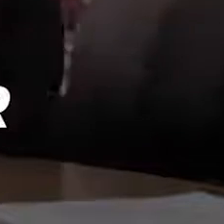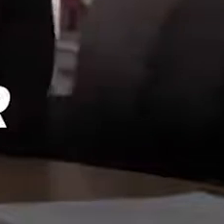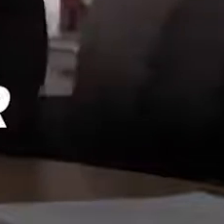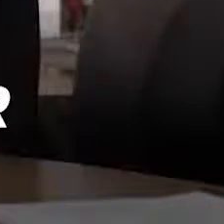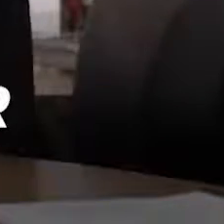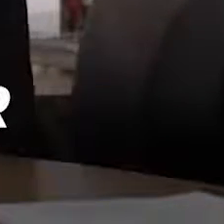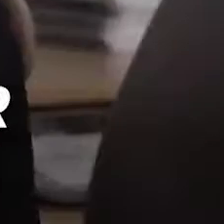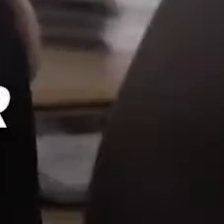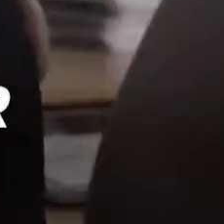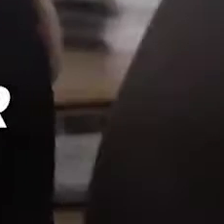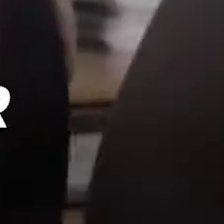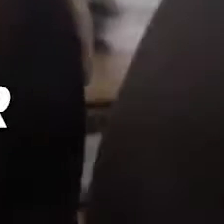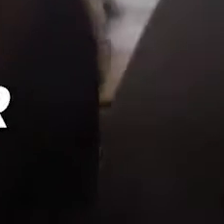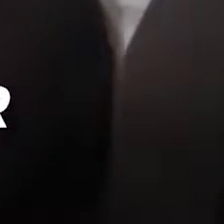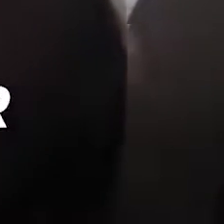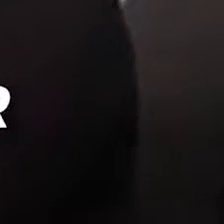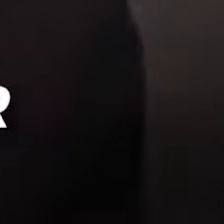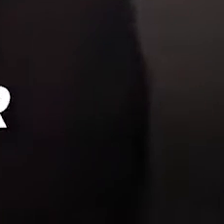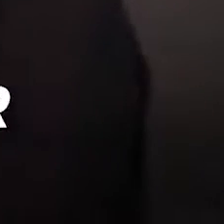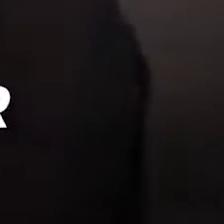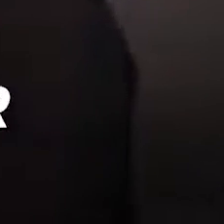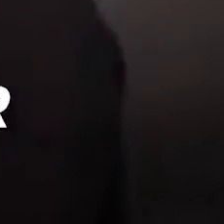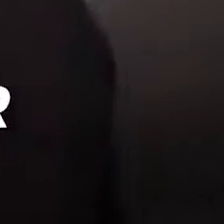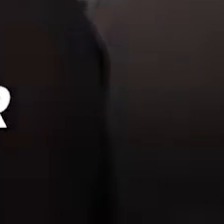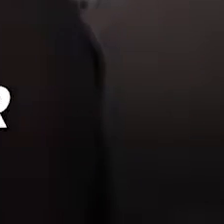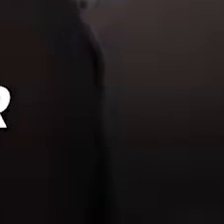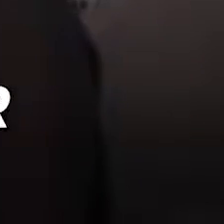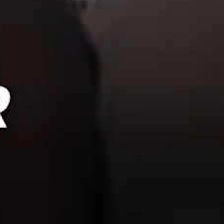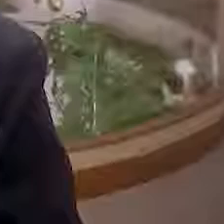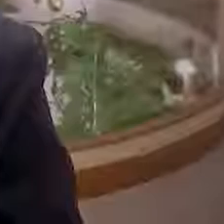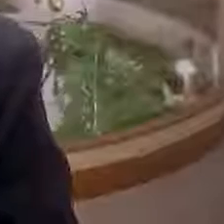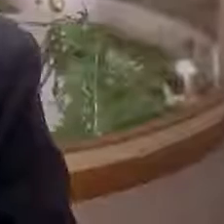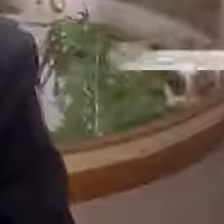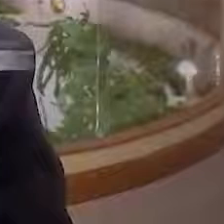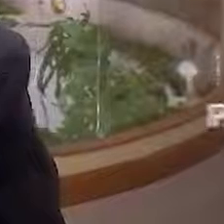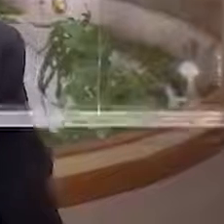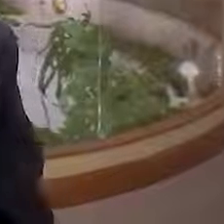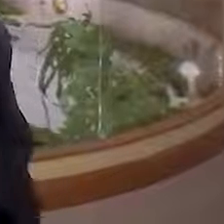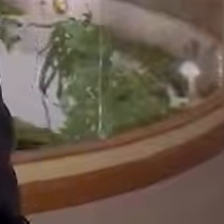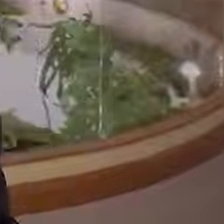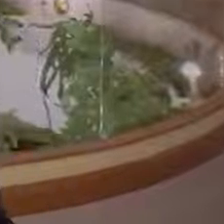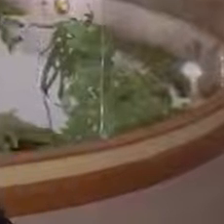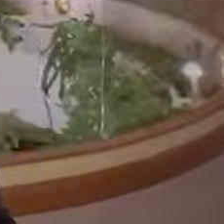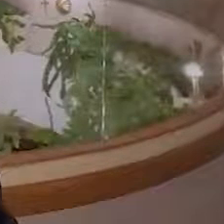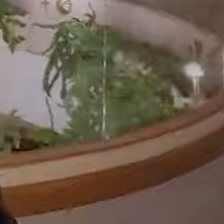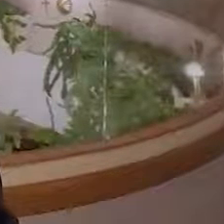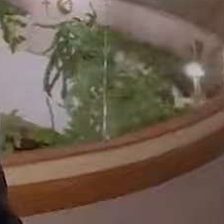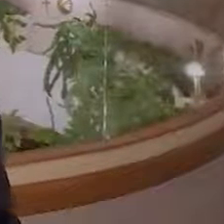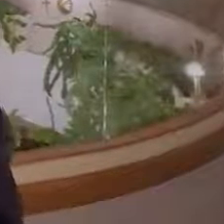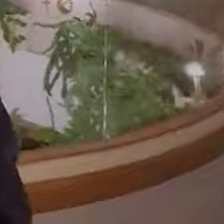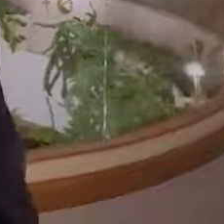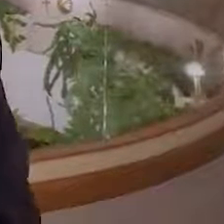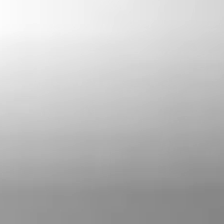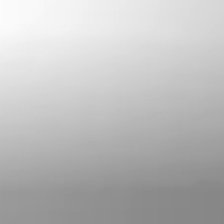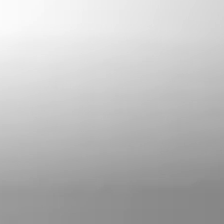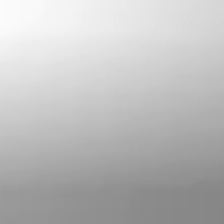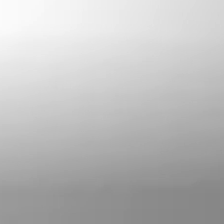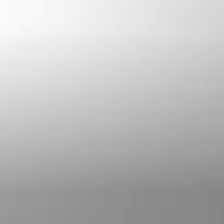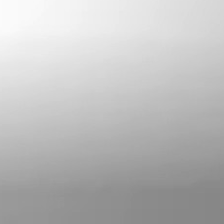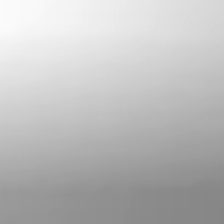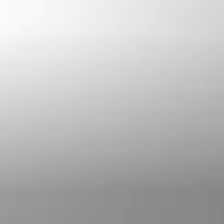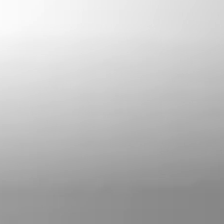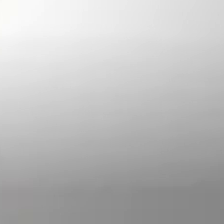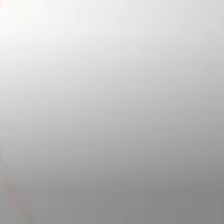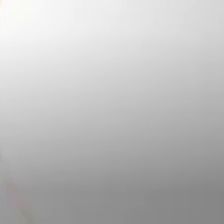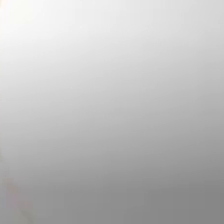site que em até 30 dias esse tipo de chamada vai ser bloqueada. A Anatel exigiu que as empresas tivessem uma lista. Então, ainda que o usuário